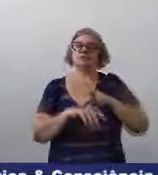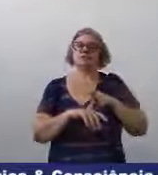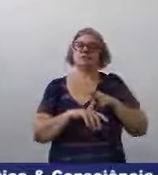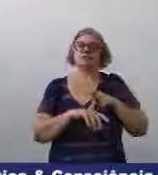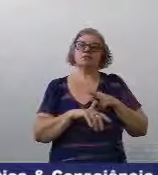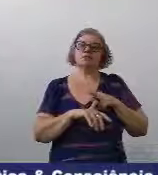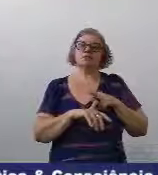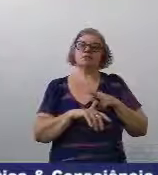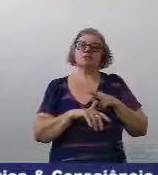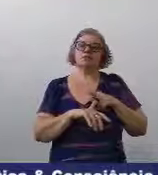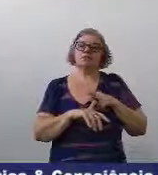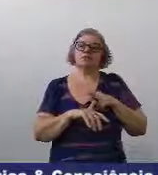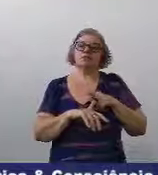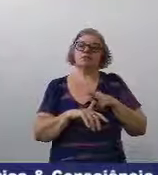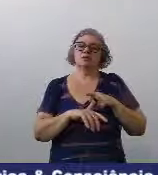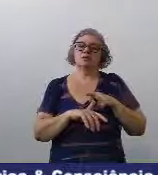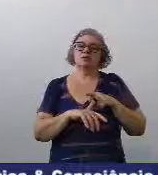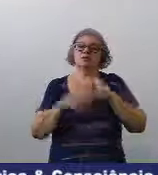país,